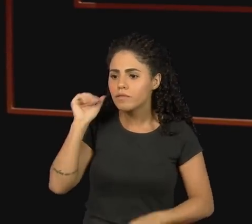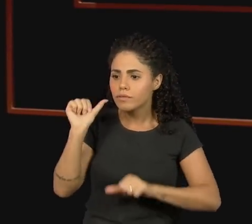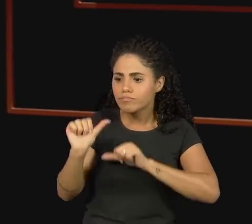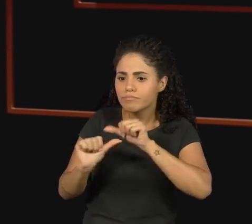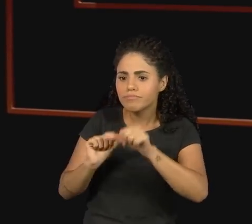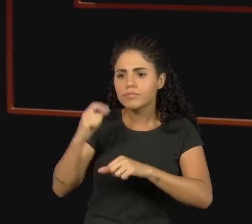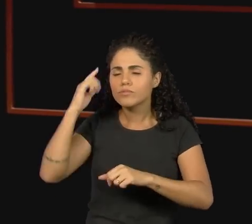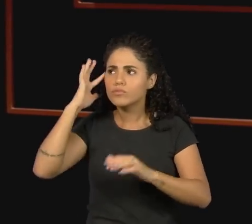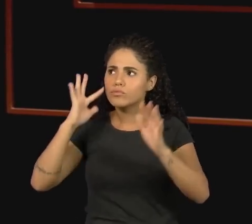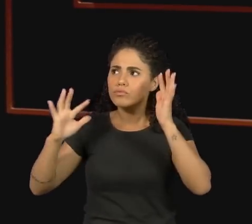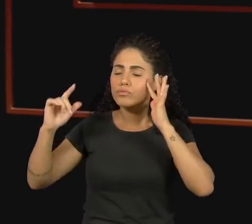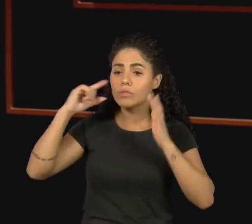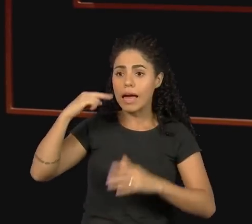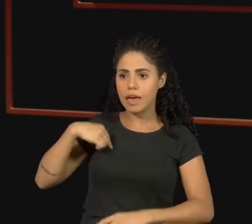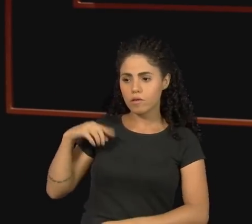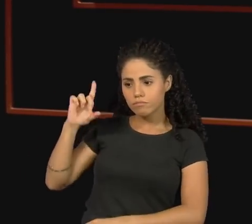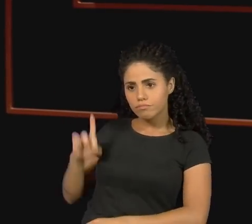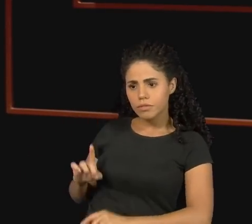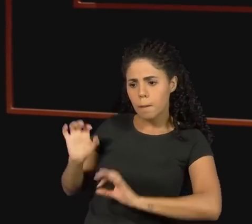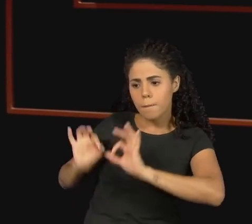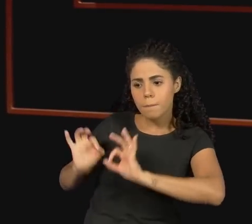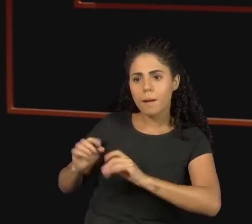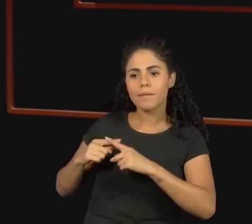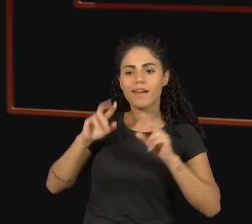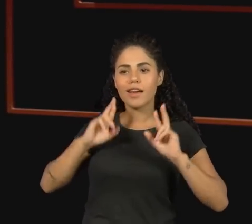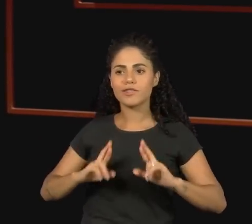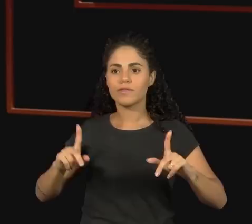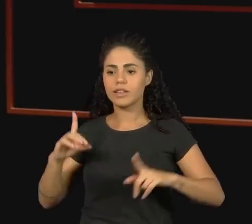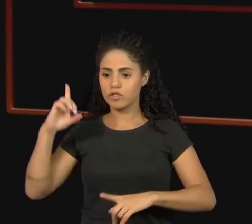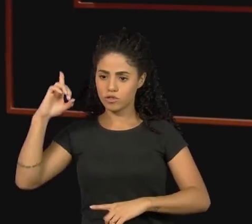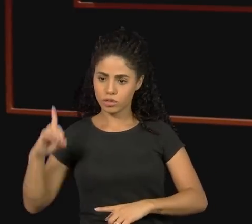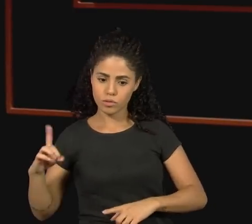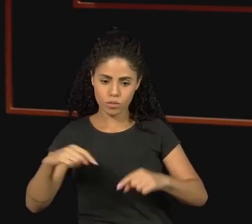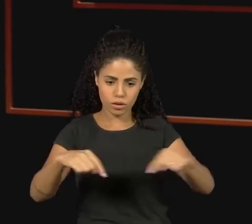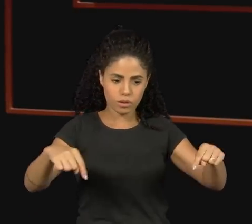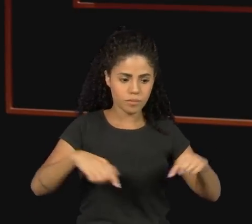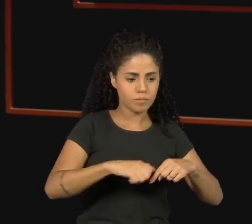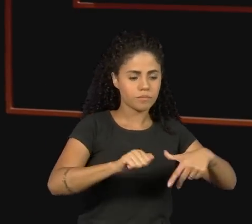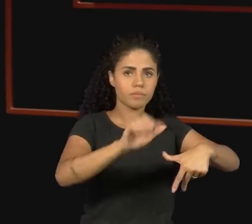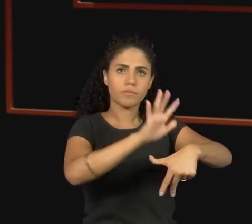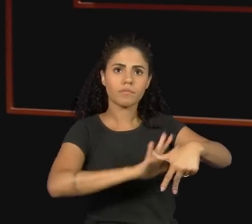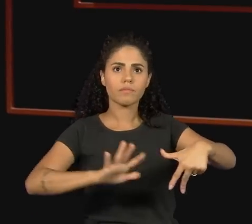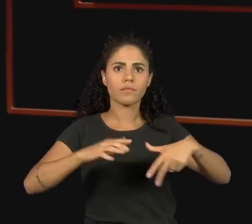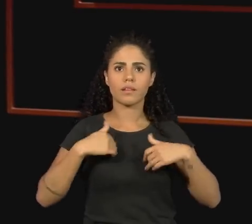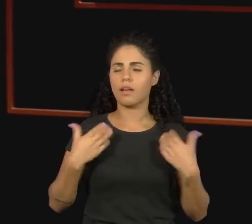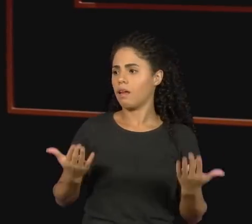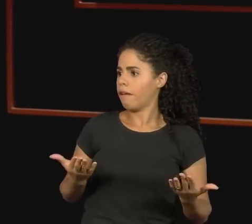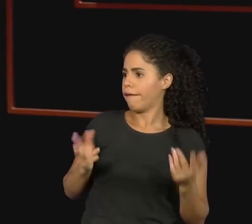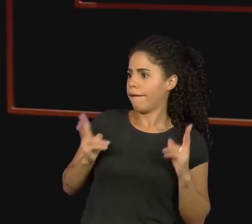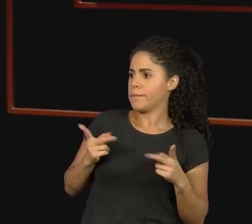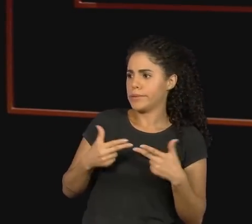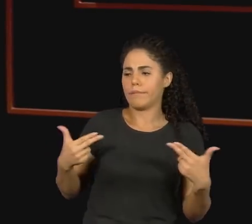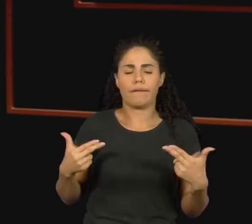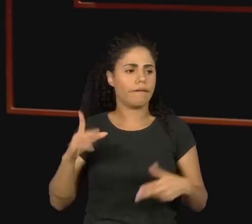transcender para mim, enquanto encenador, porque há uma diferença do diretor e do encenador, né? As pessoas... qual é a diferença do diretor e do encenador? Gente, tem